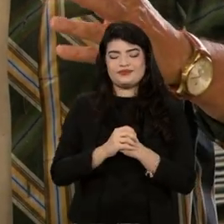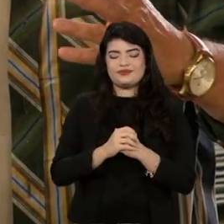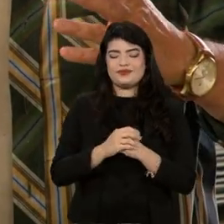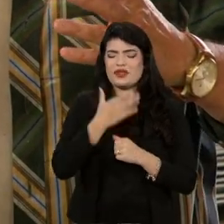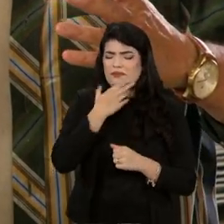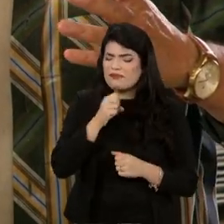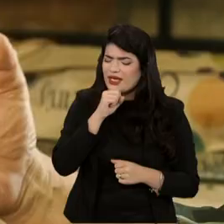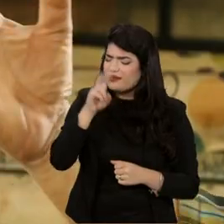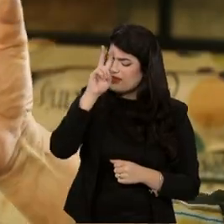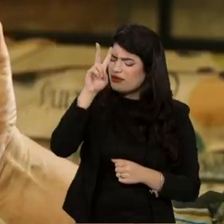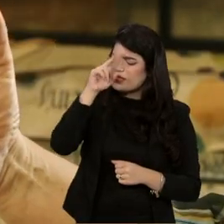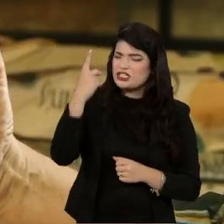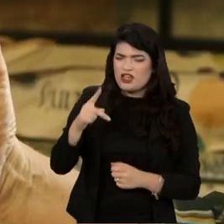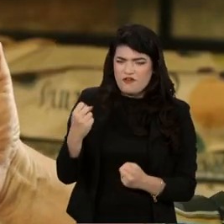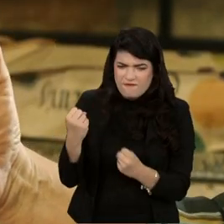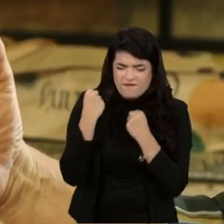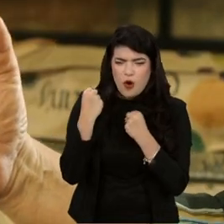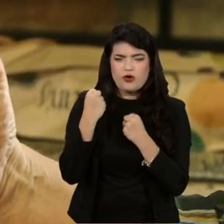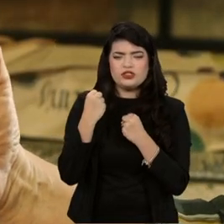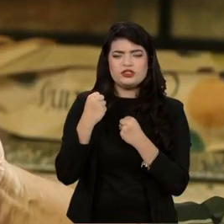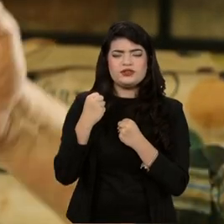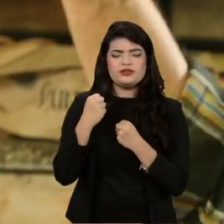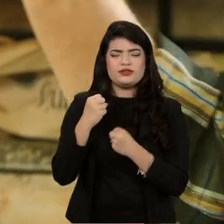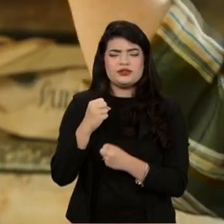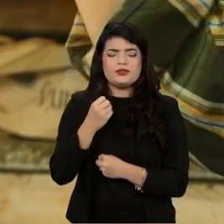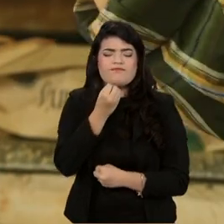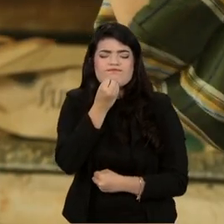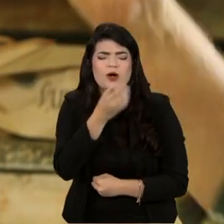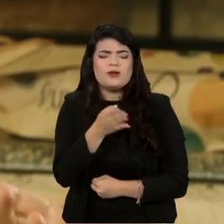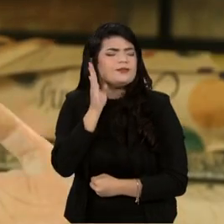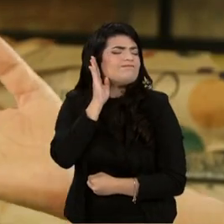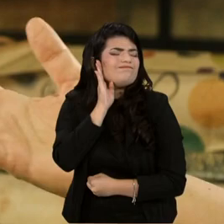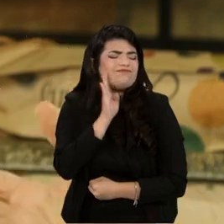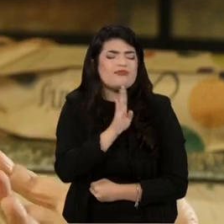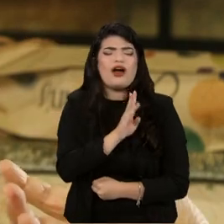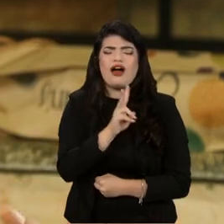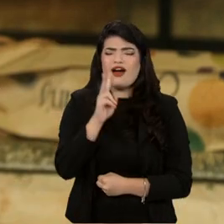força, tua bondade, todos veem que